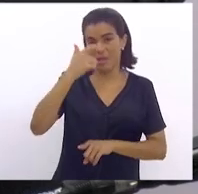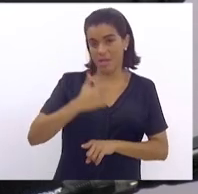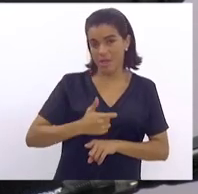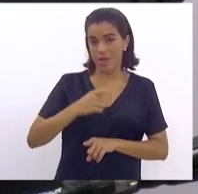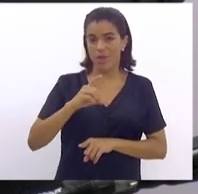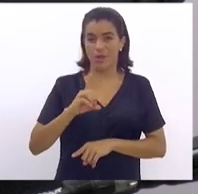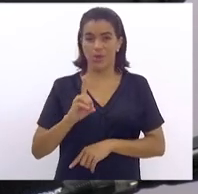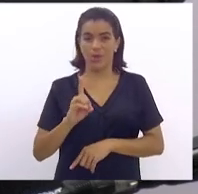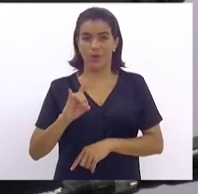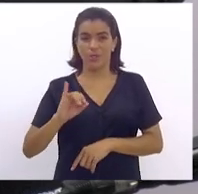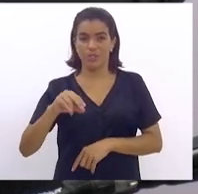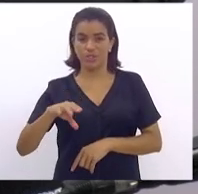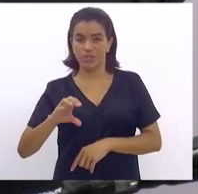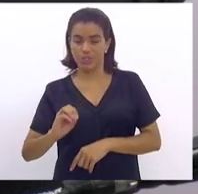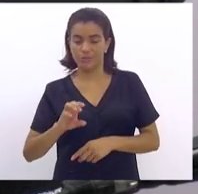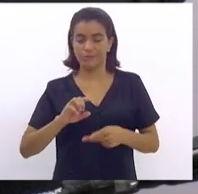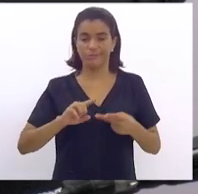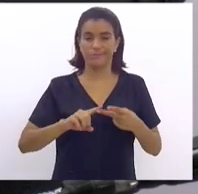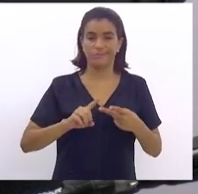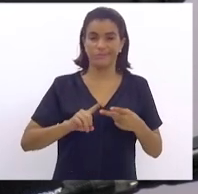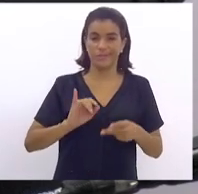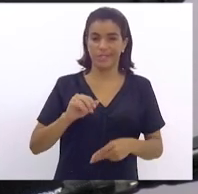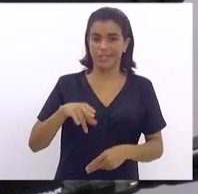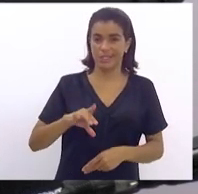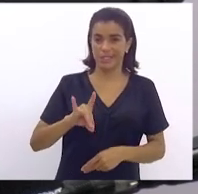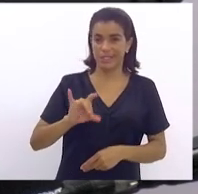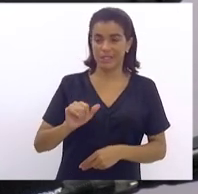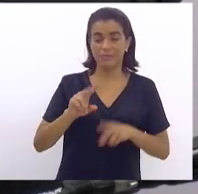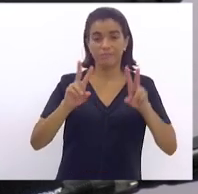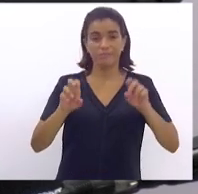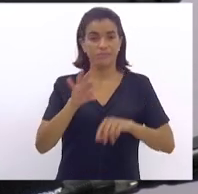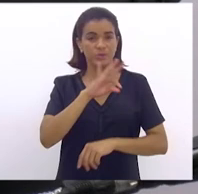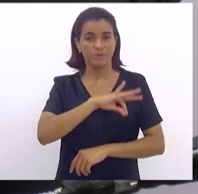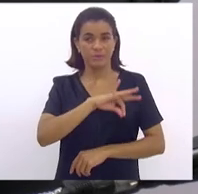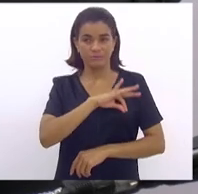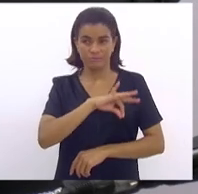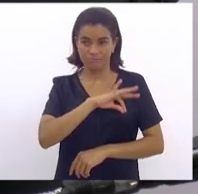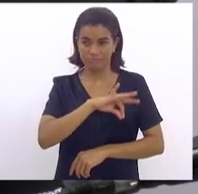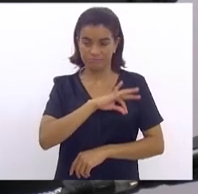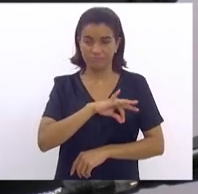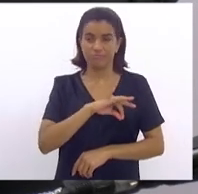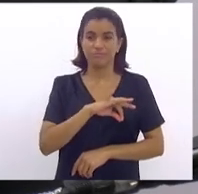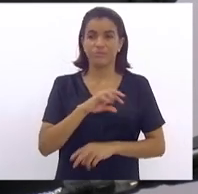Guilherme Delaroli, ambos falam sobre as gratificações e, no caso em